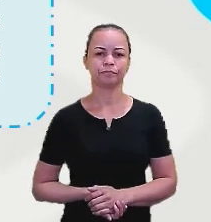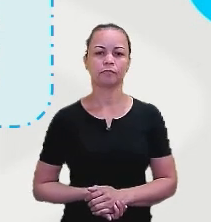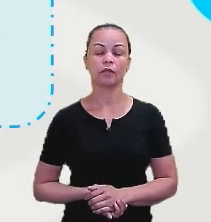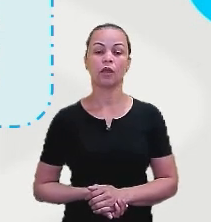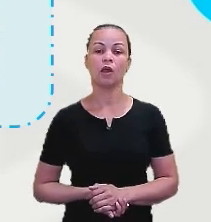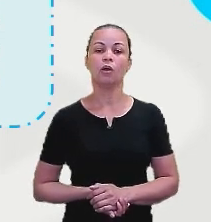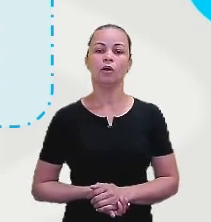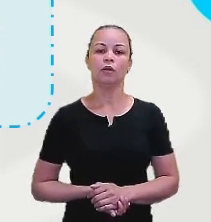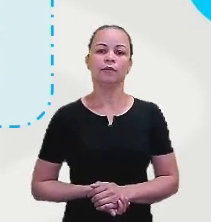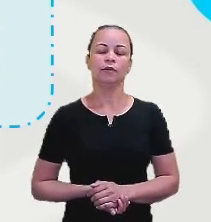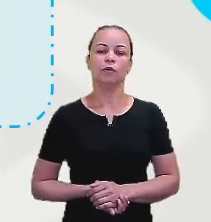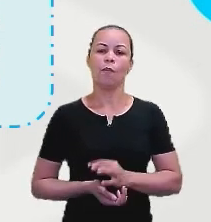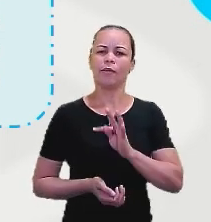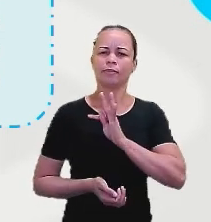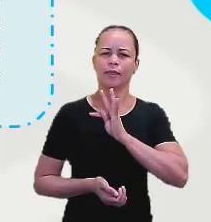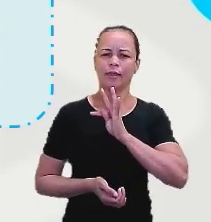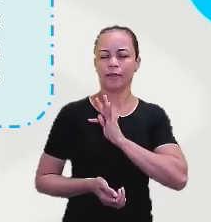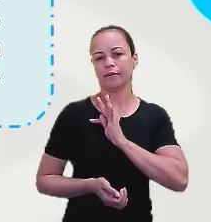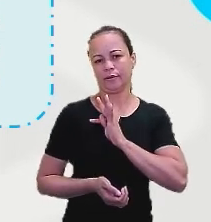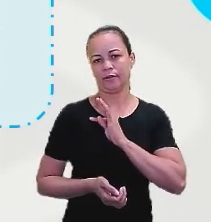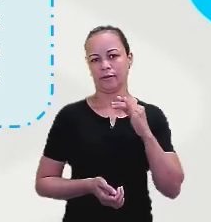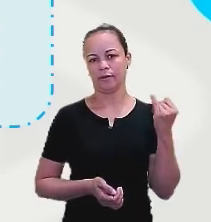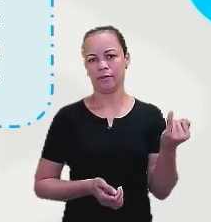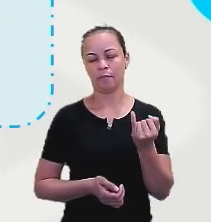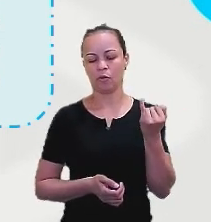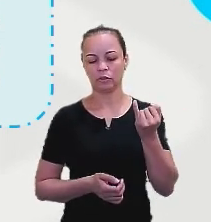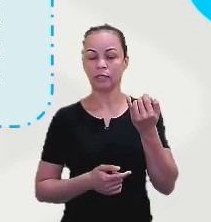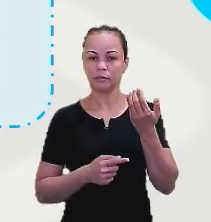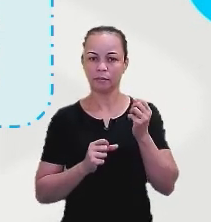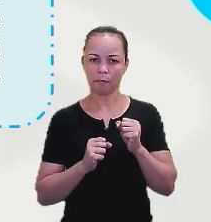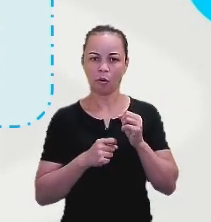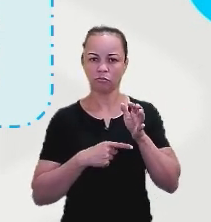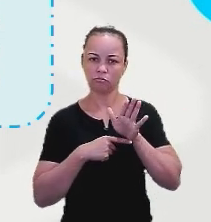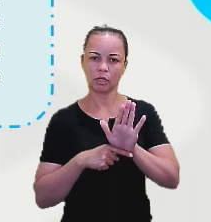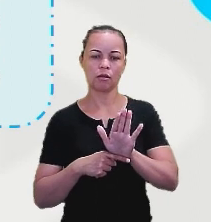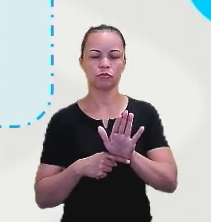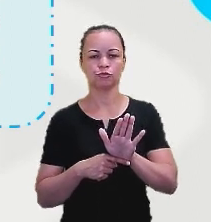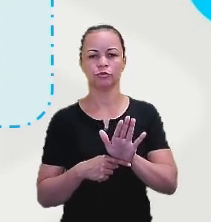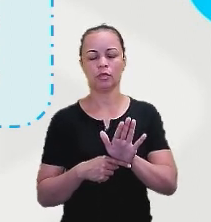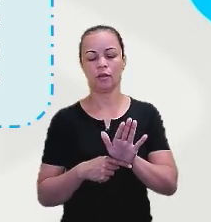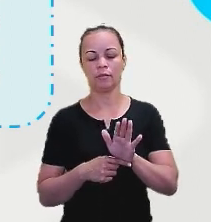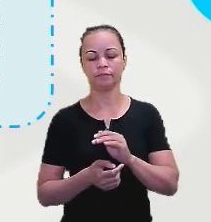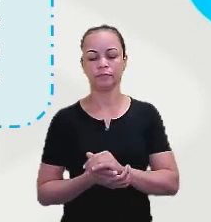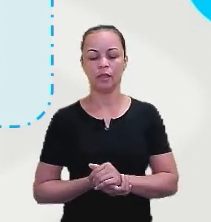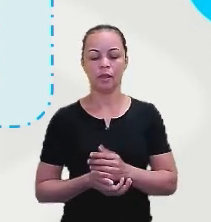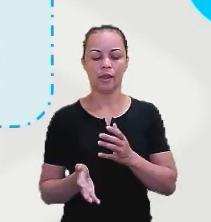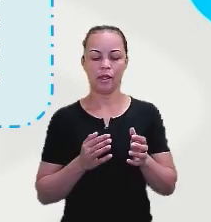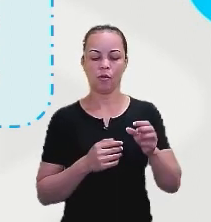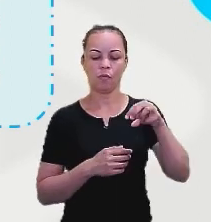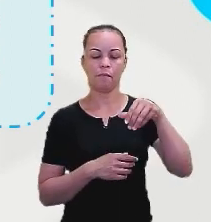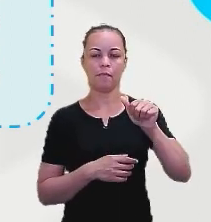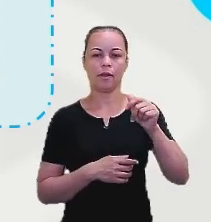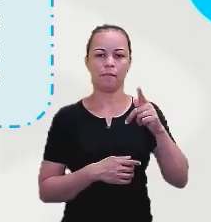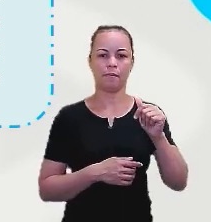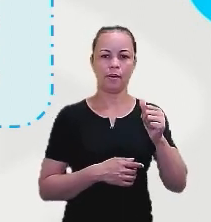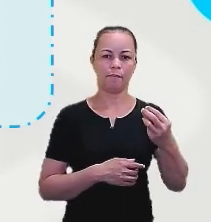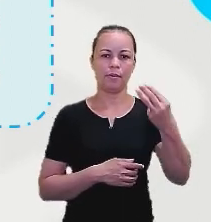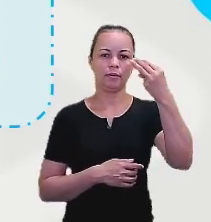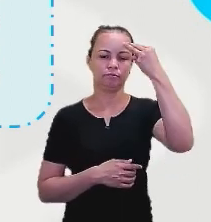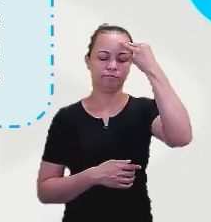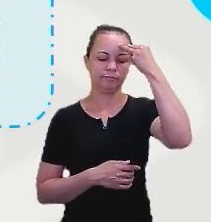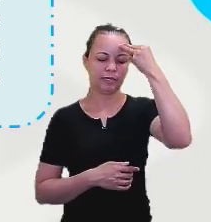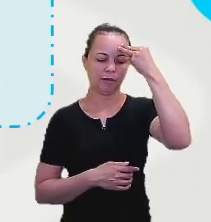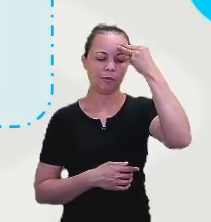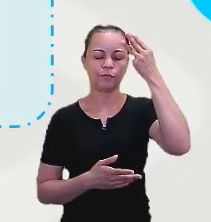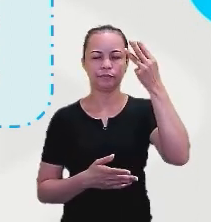técnica bastante que pode ajudar muito é o mapa mental. O mapa mental é feito